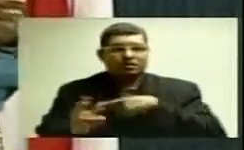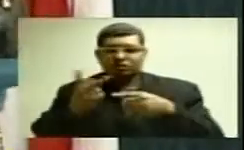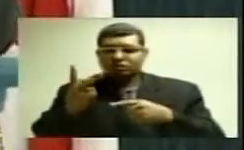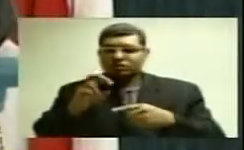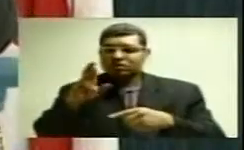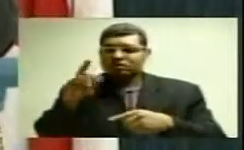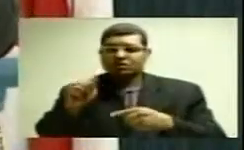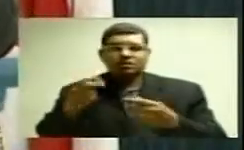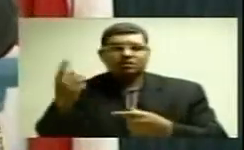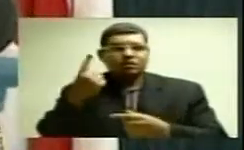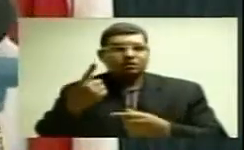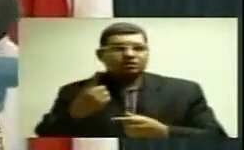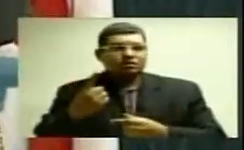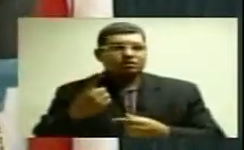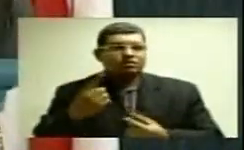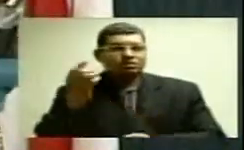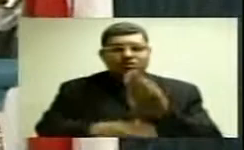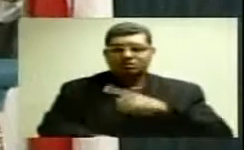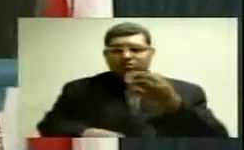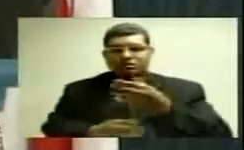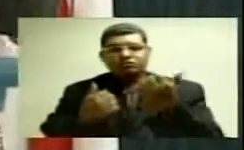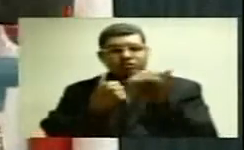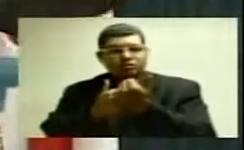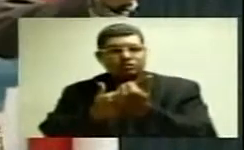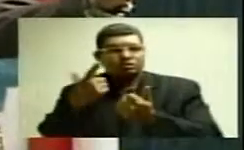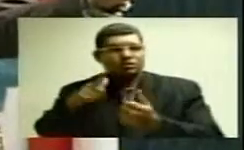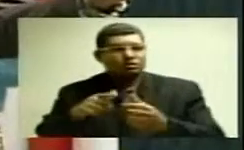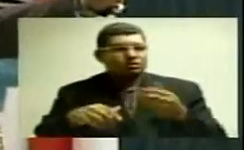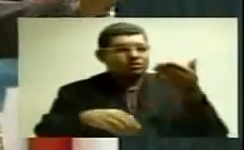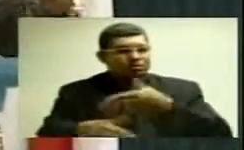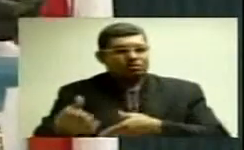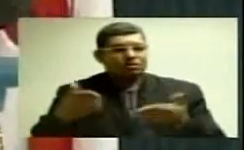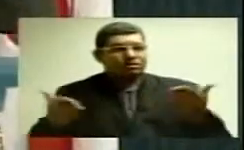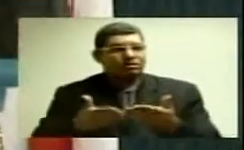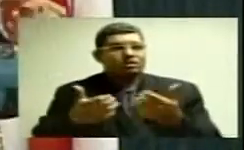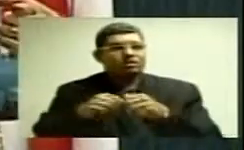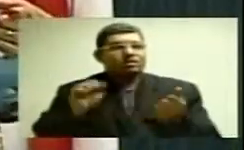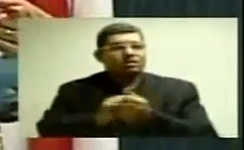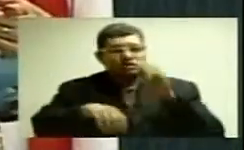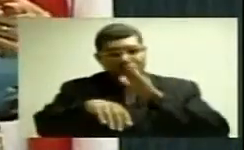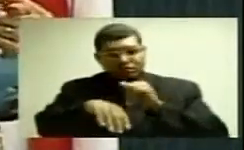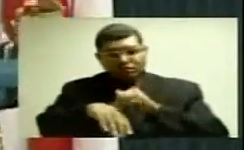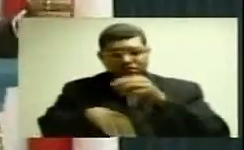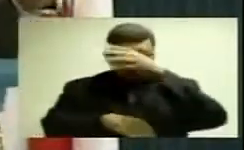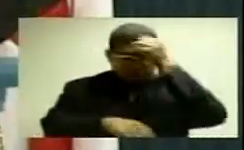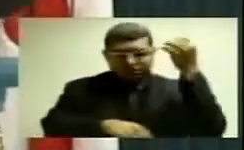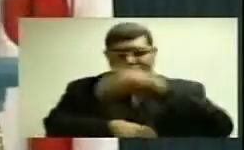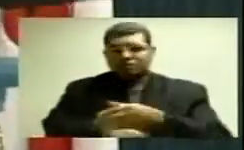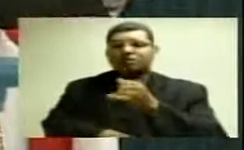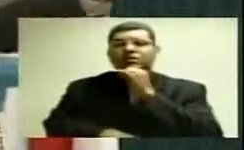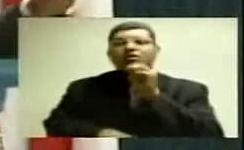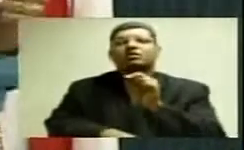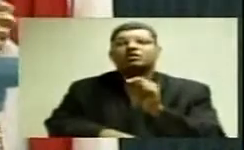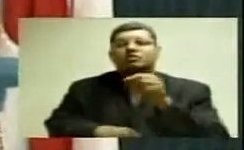2 varas e tem um juiz apenas, esse juiz está substituindo uma outra comarca, e está convocado para Manaus, ainda